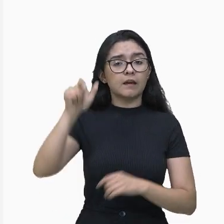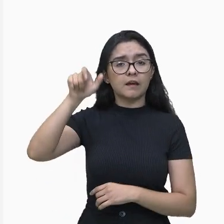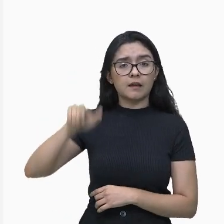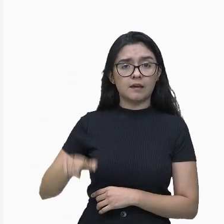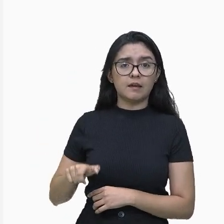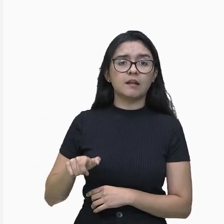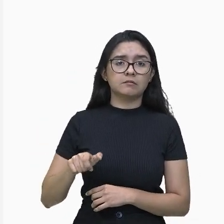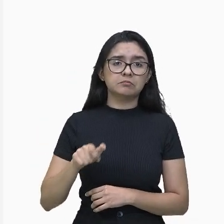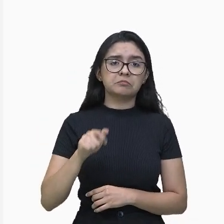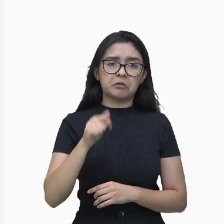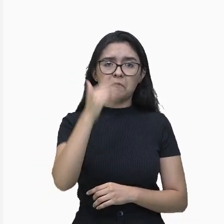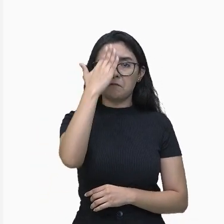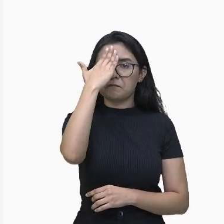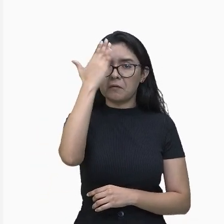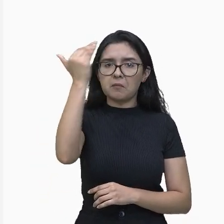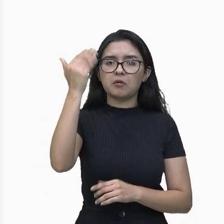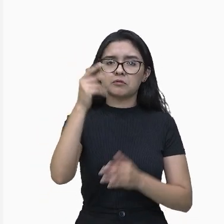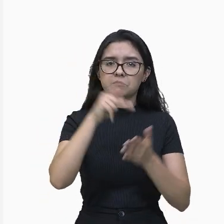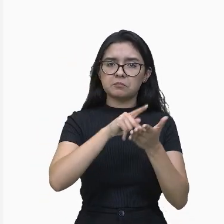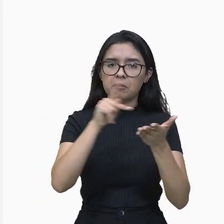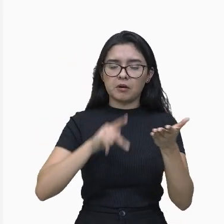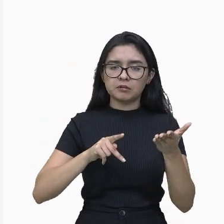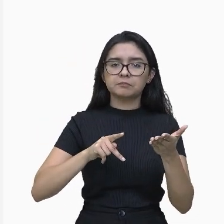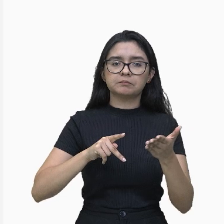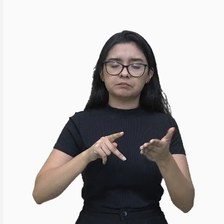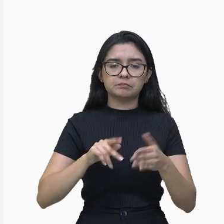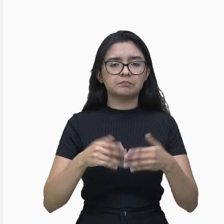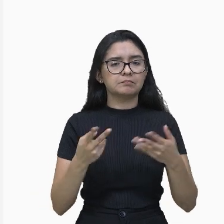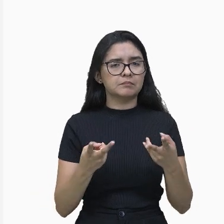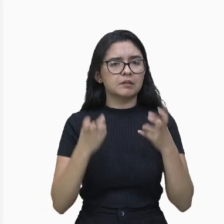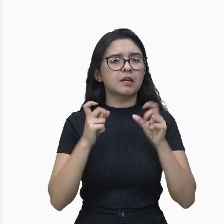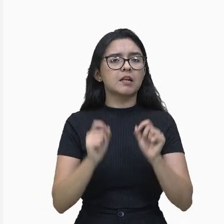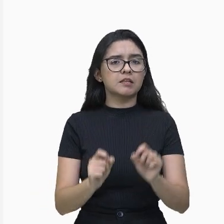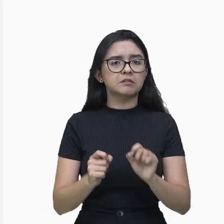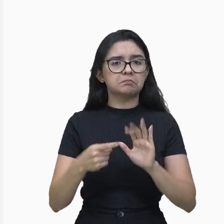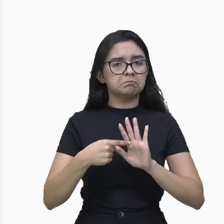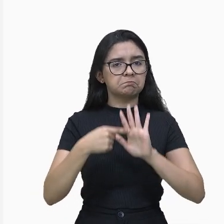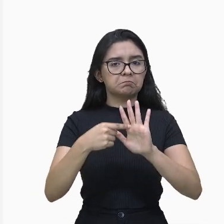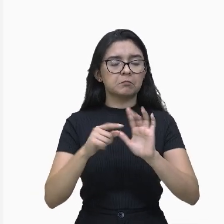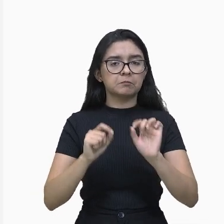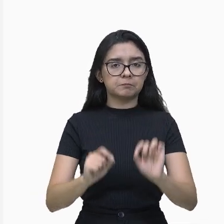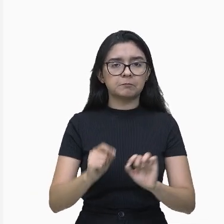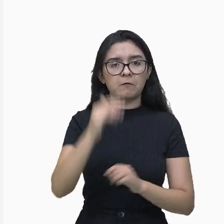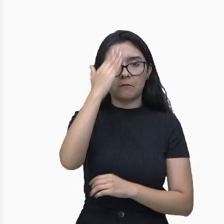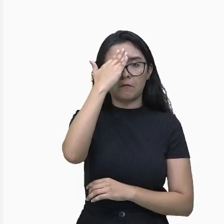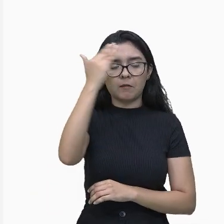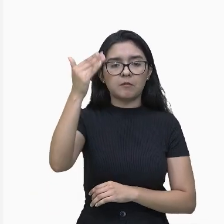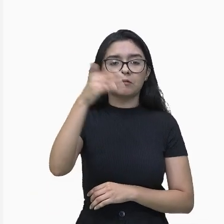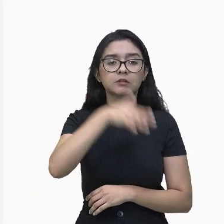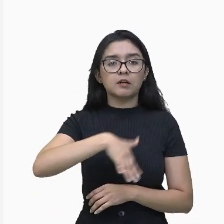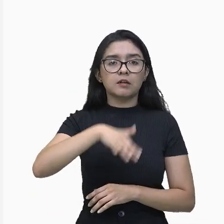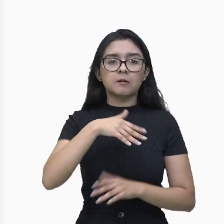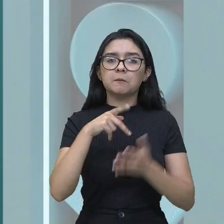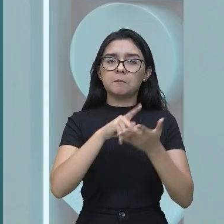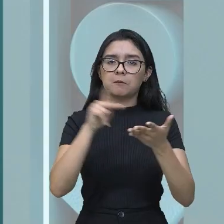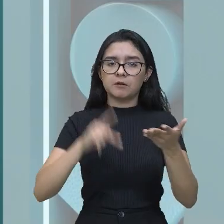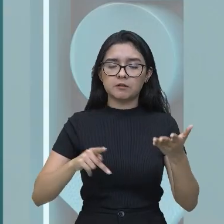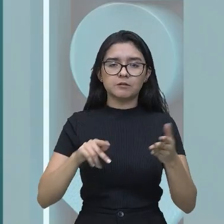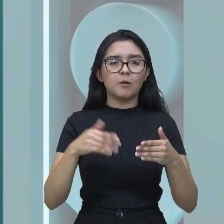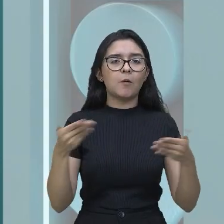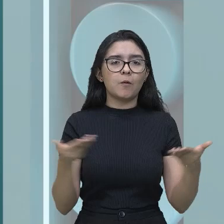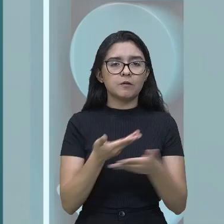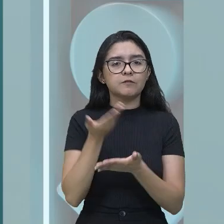um grande poeta então percebo que ele se destaca na produção de poemas Nesta aula nós vamos estudar exatamente a